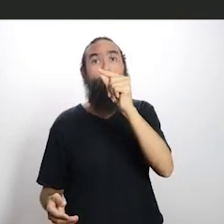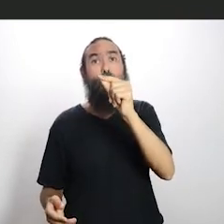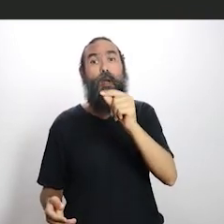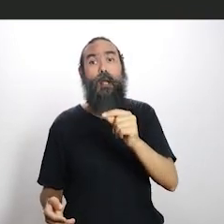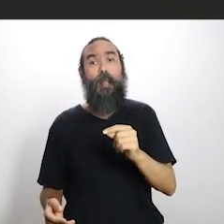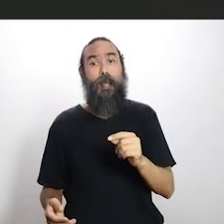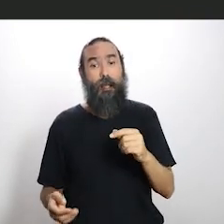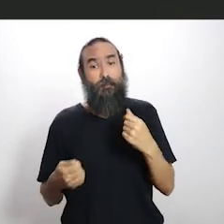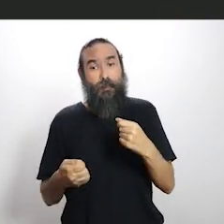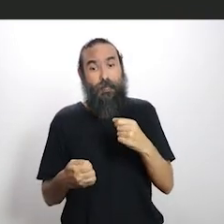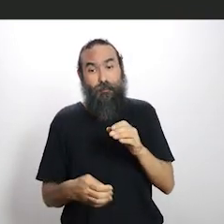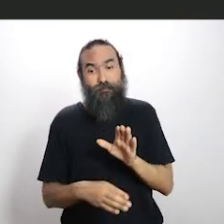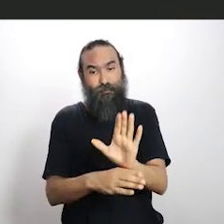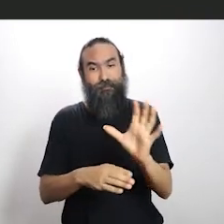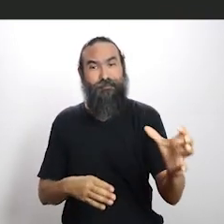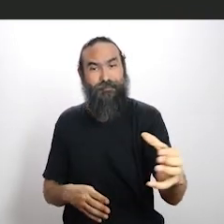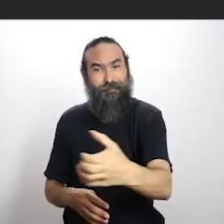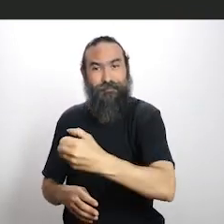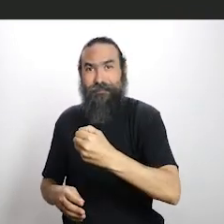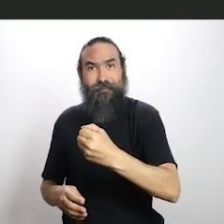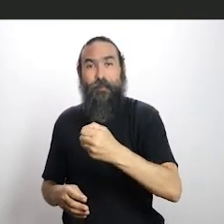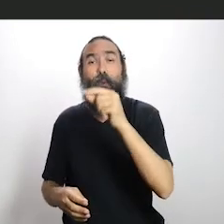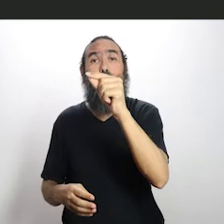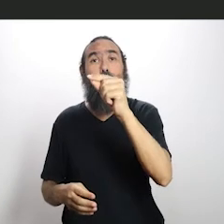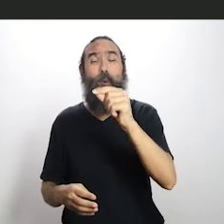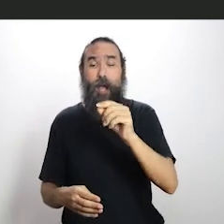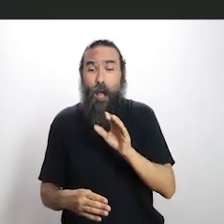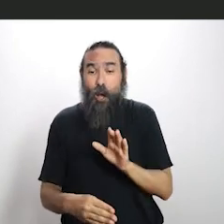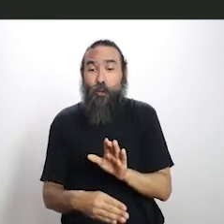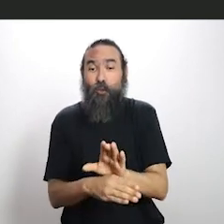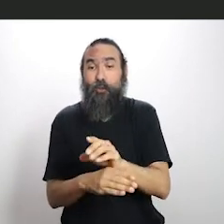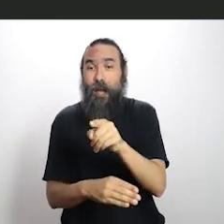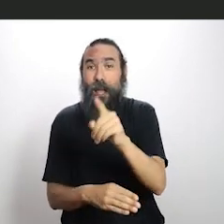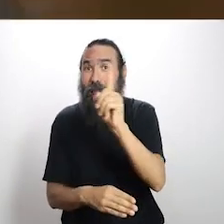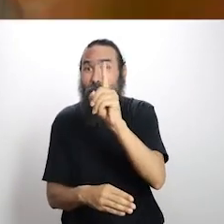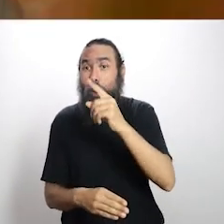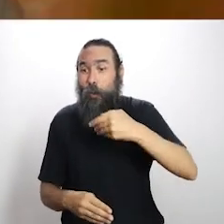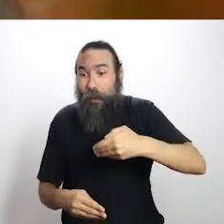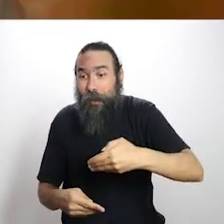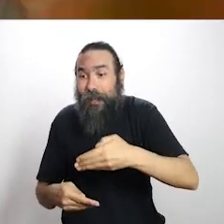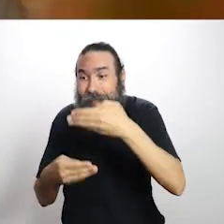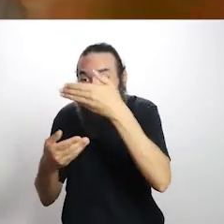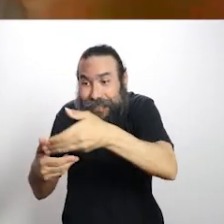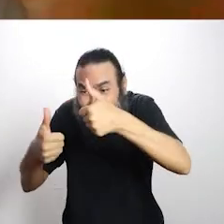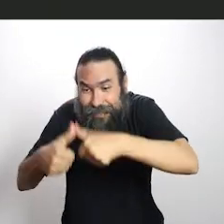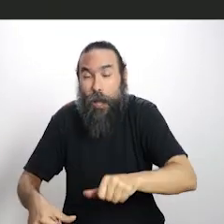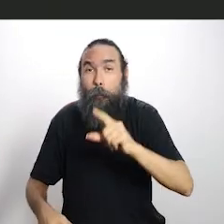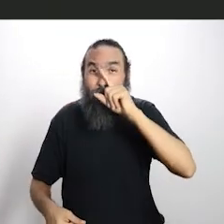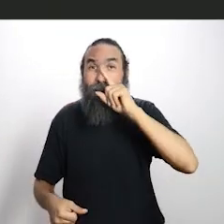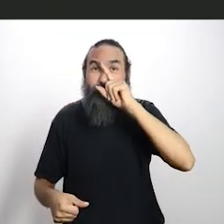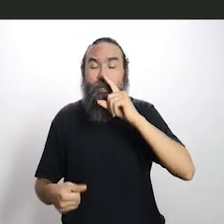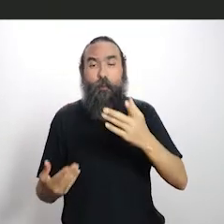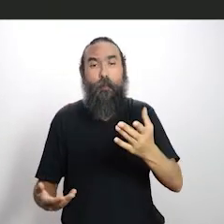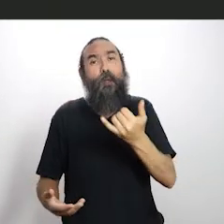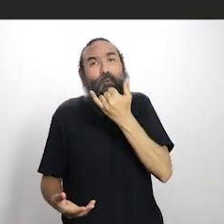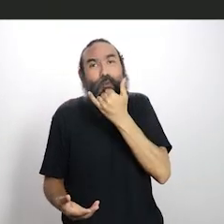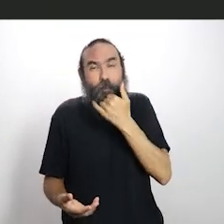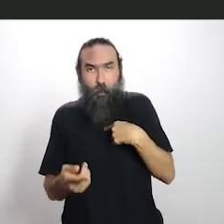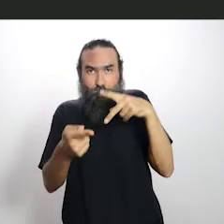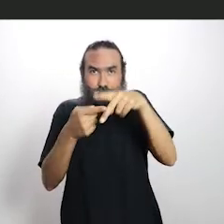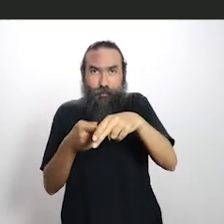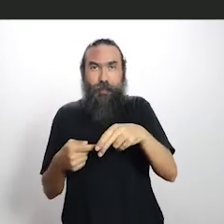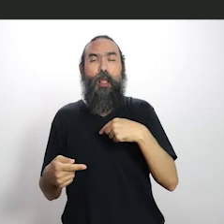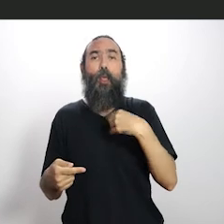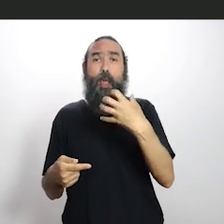ideia no meu e-mail para que a gente possa de repente até estar dialogando isso depois fazer uma reunião específica para isso tá bom? um